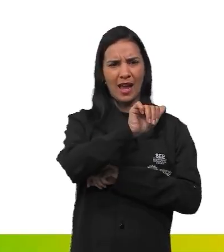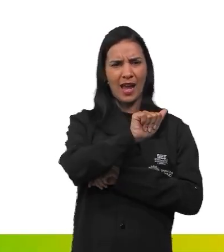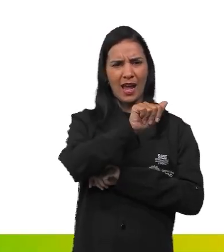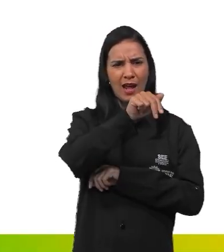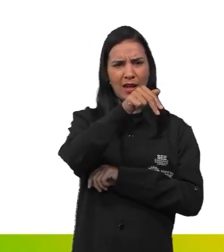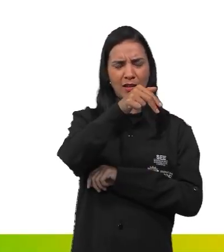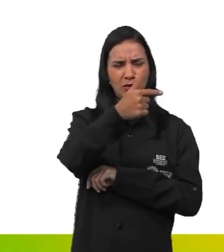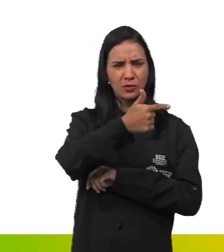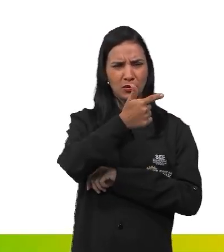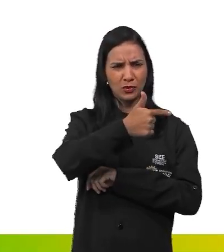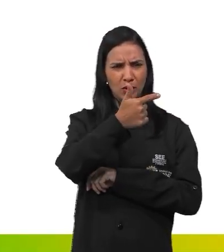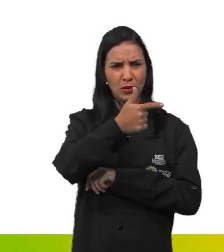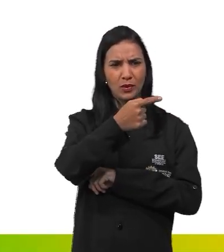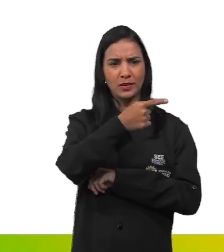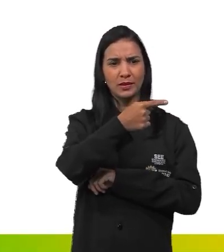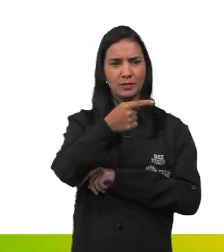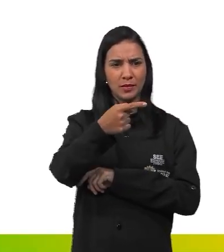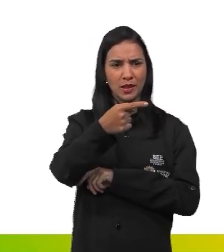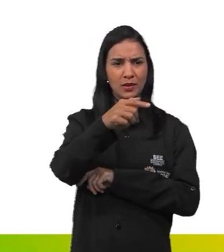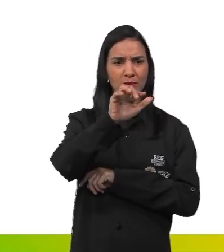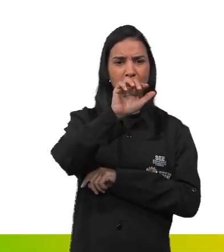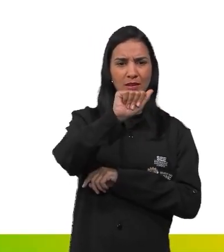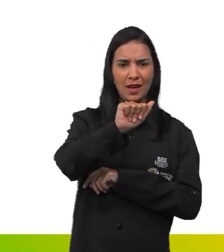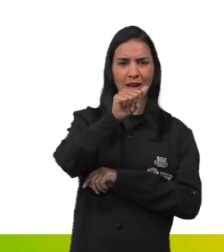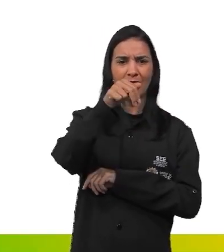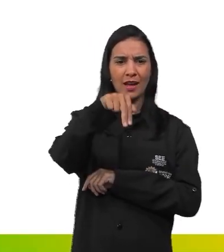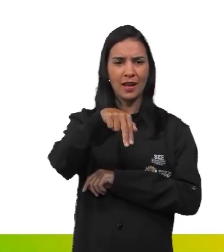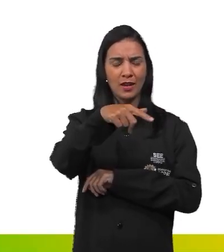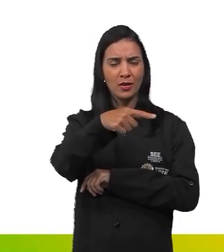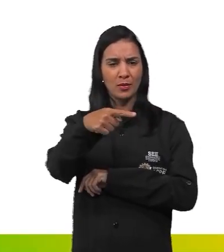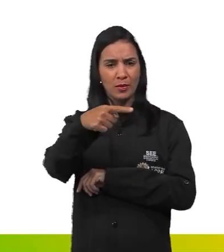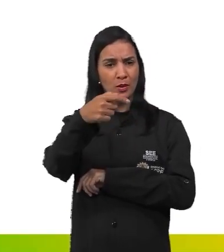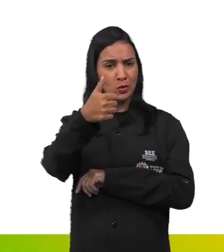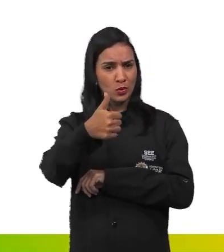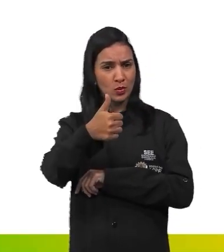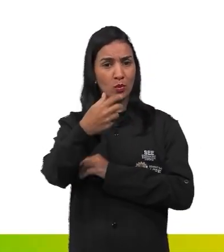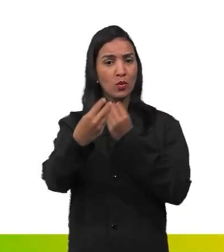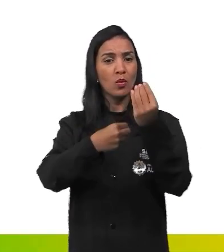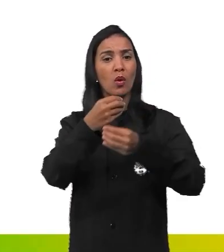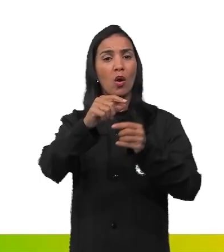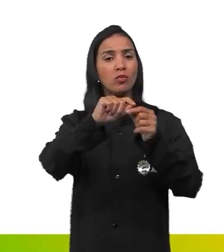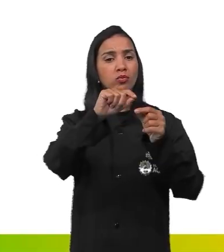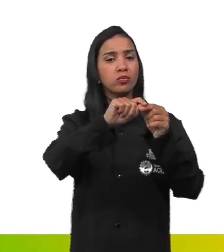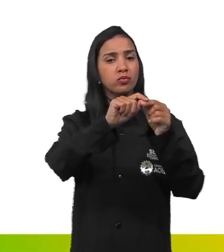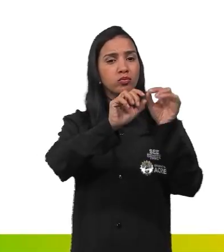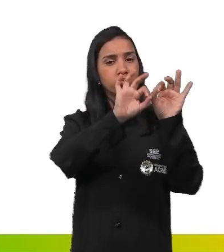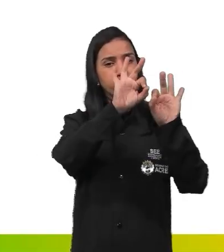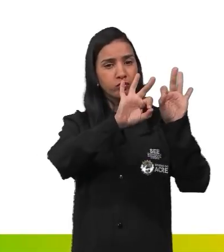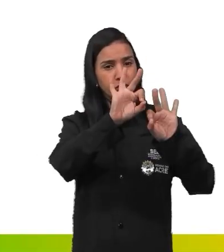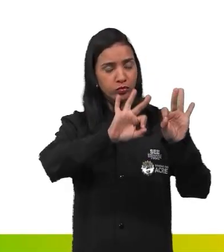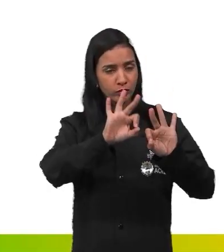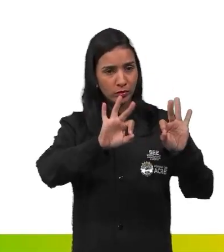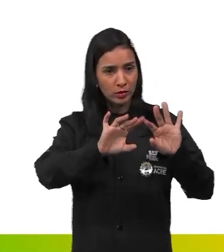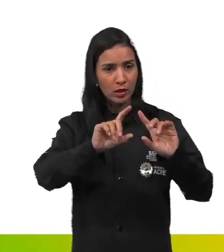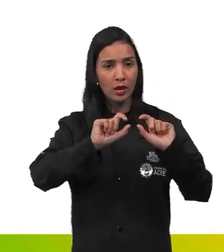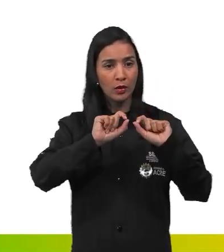mais AN menos 1, você pode escrever assim, o A2 é A1 mais a